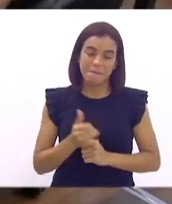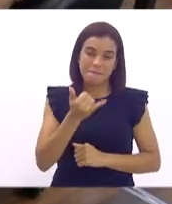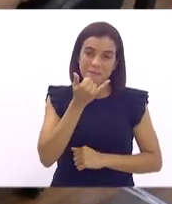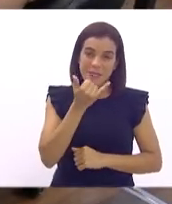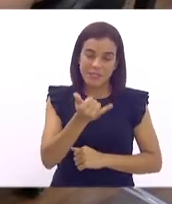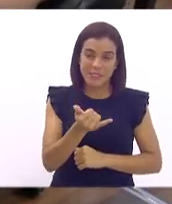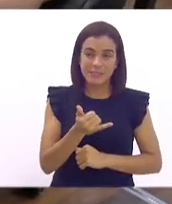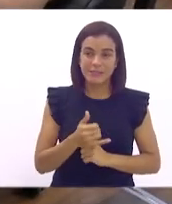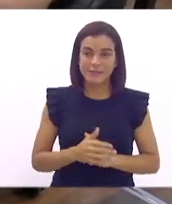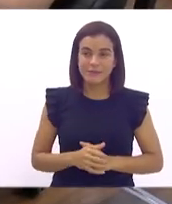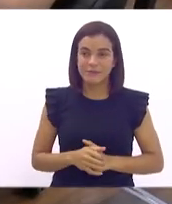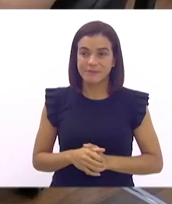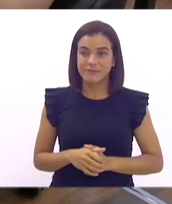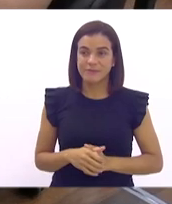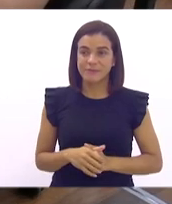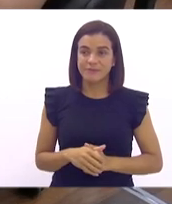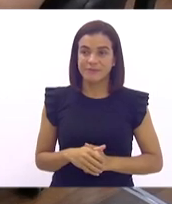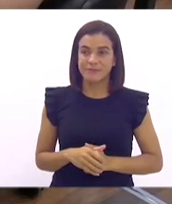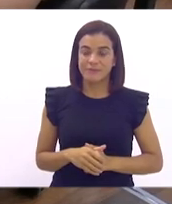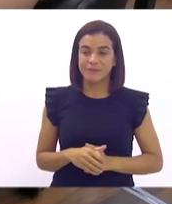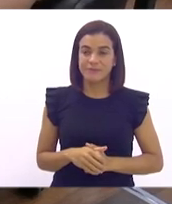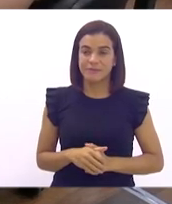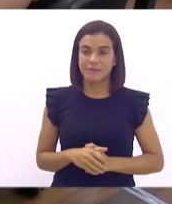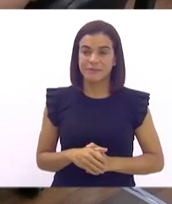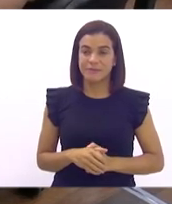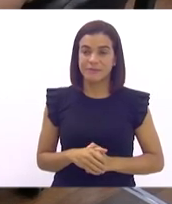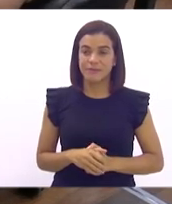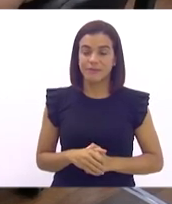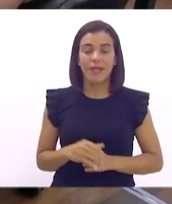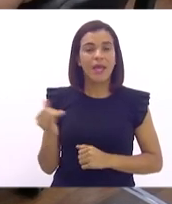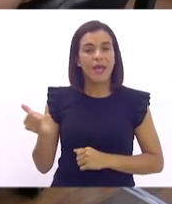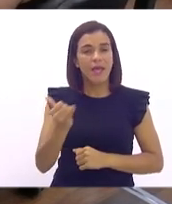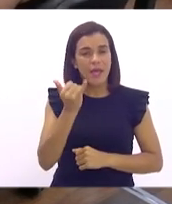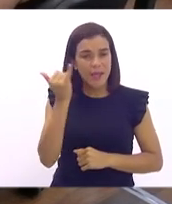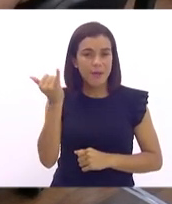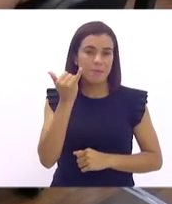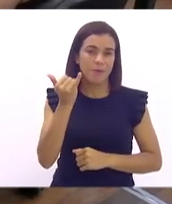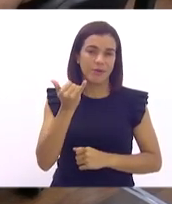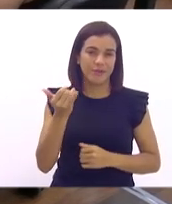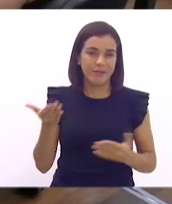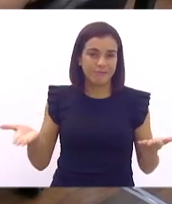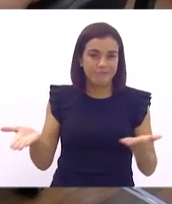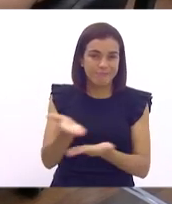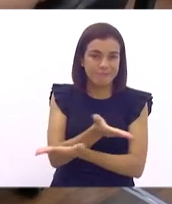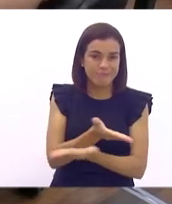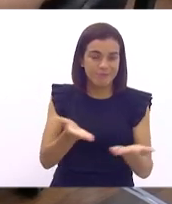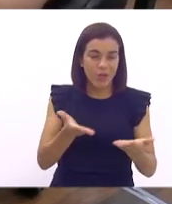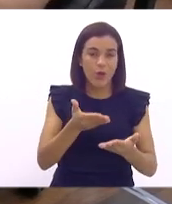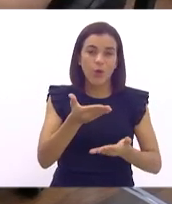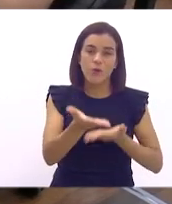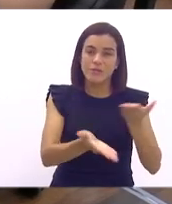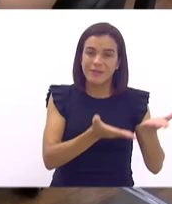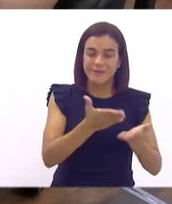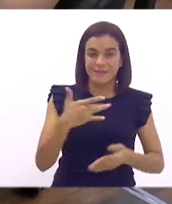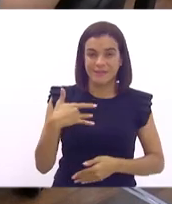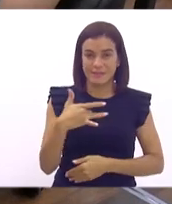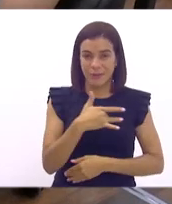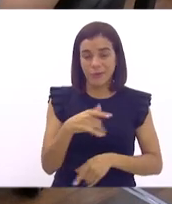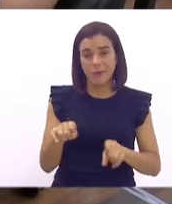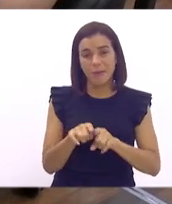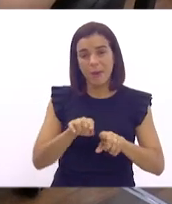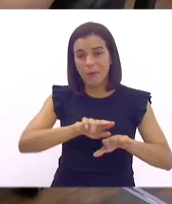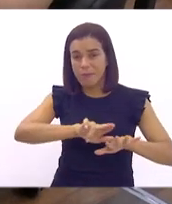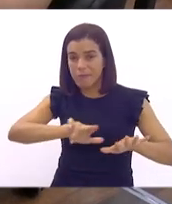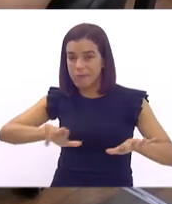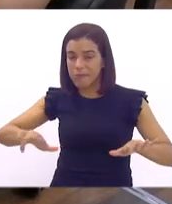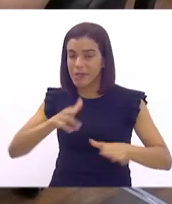pedir a brevidade. Desculpe mais uma vez. É importantíssima essa articulação com o serviço de saúde, assim como qualquer outro serviço do